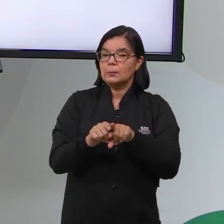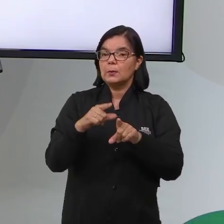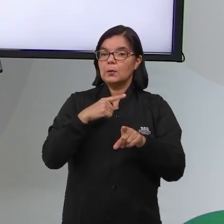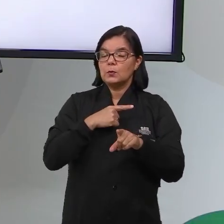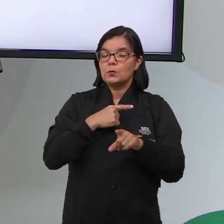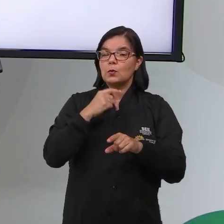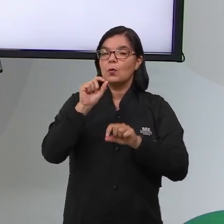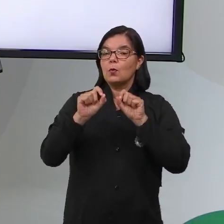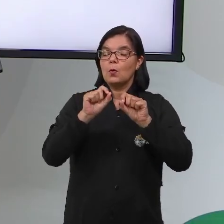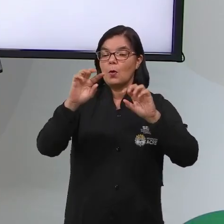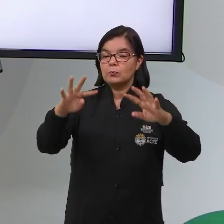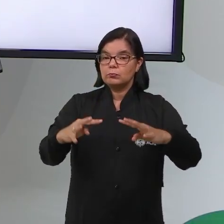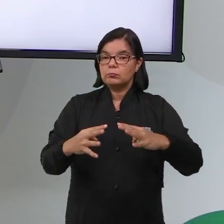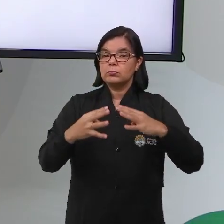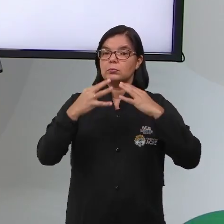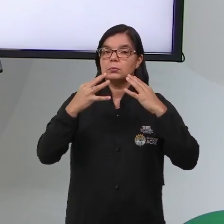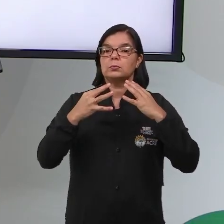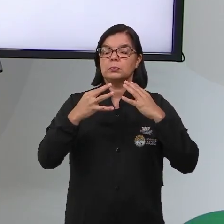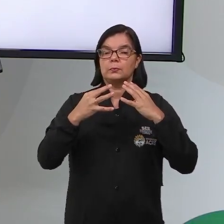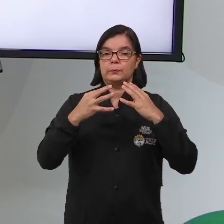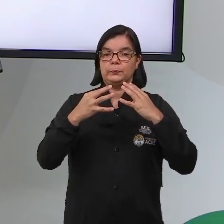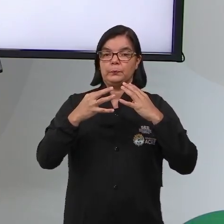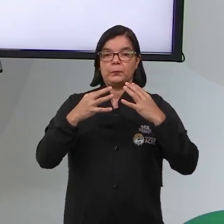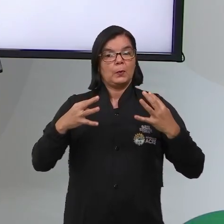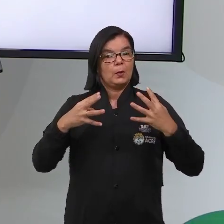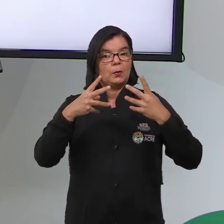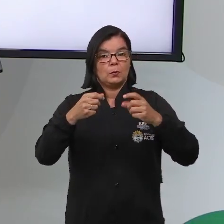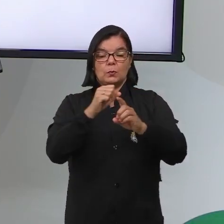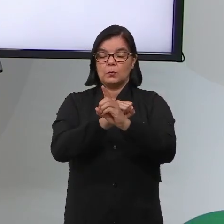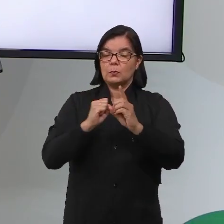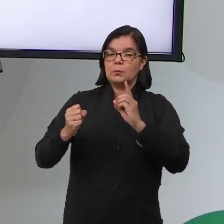estou chamando a atenção que nem em todas as